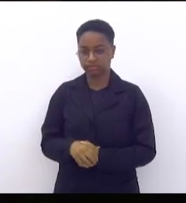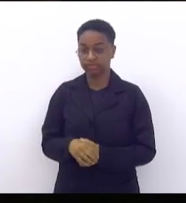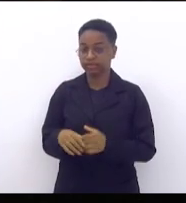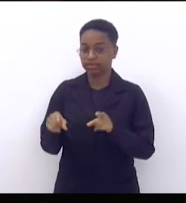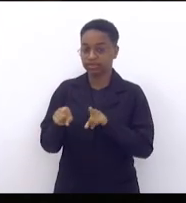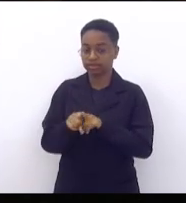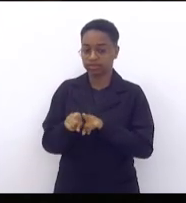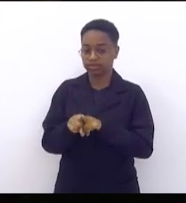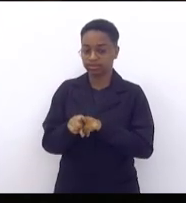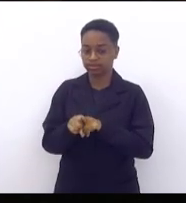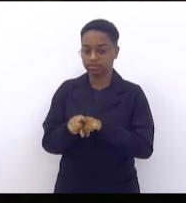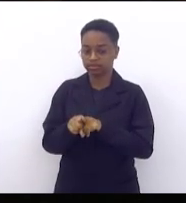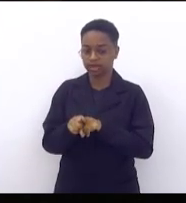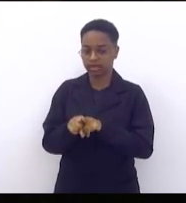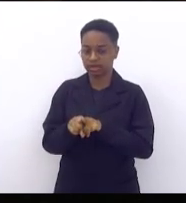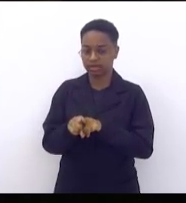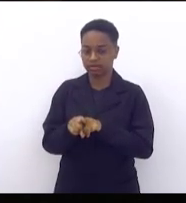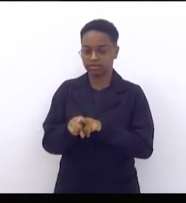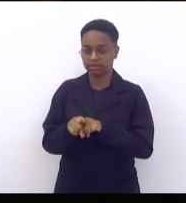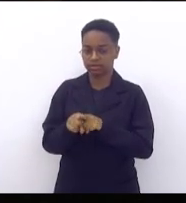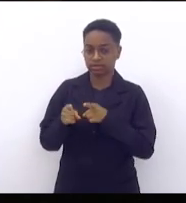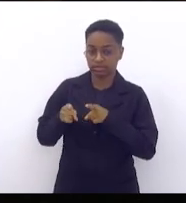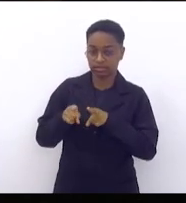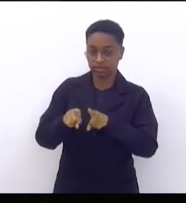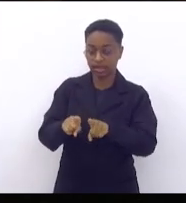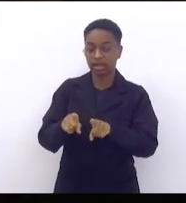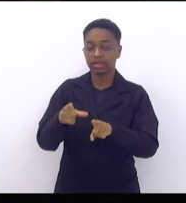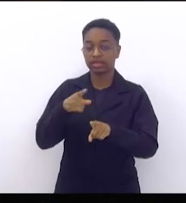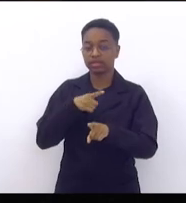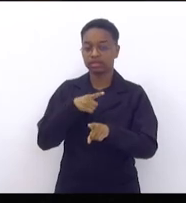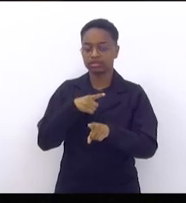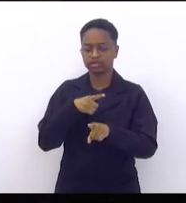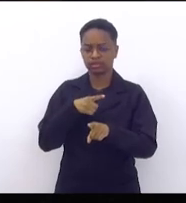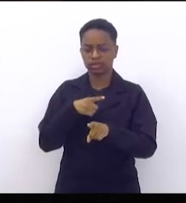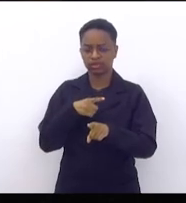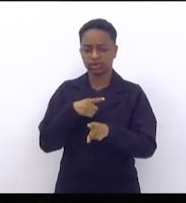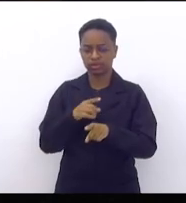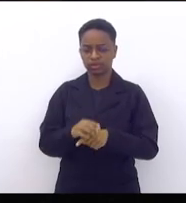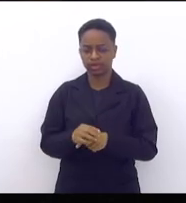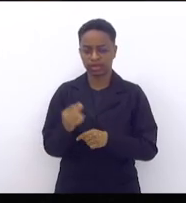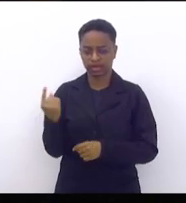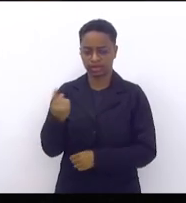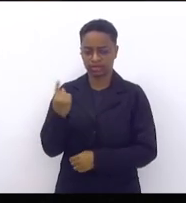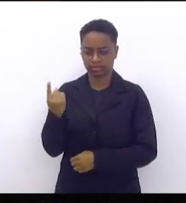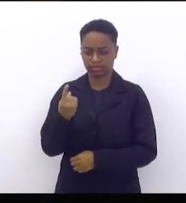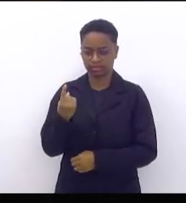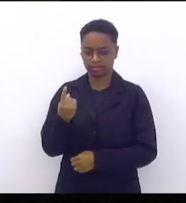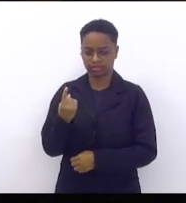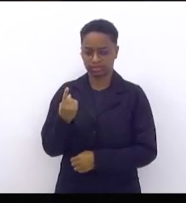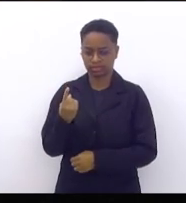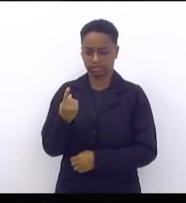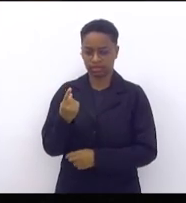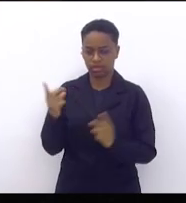simultaneamente, teve um ciclone, senhor presidente, e são